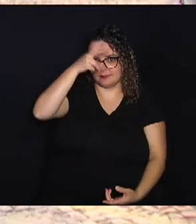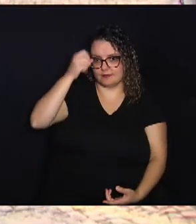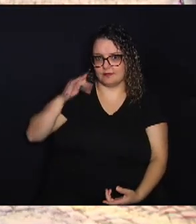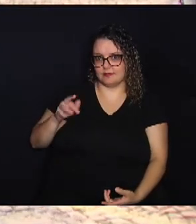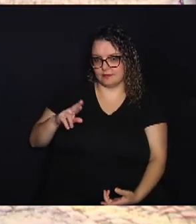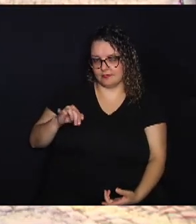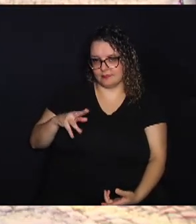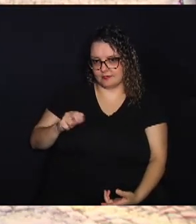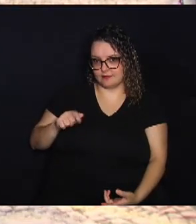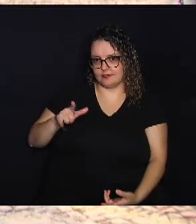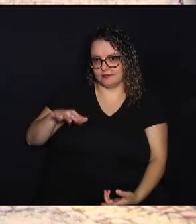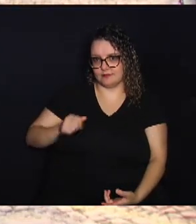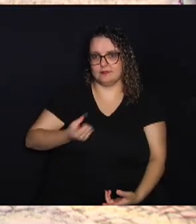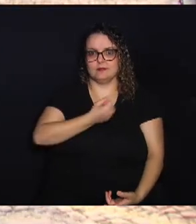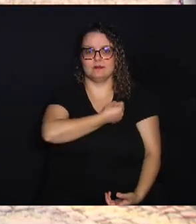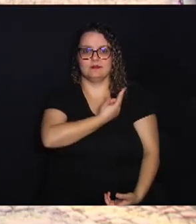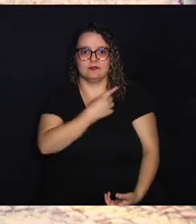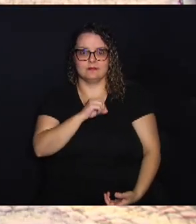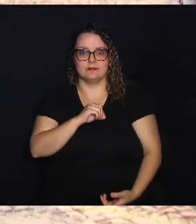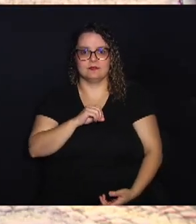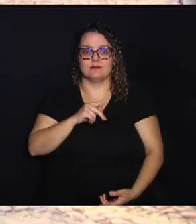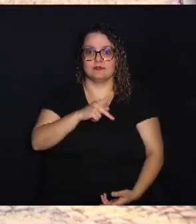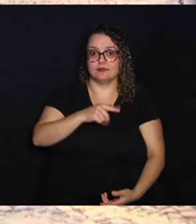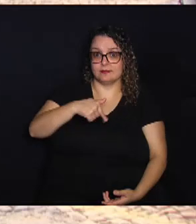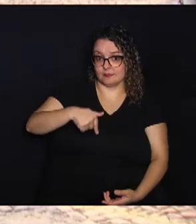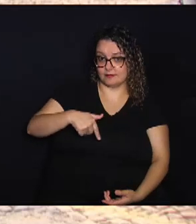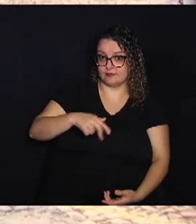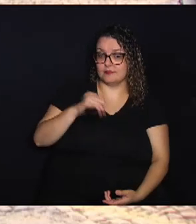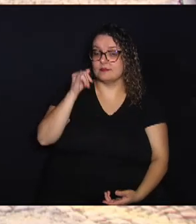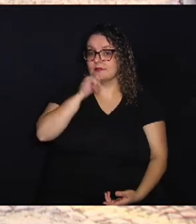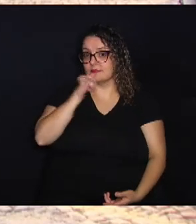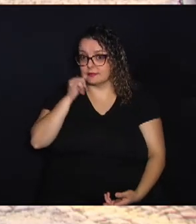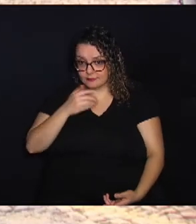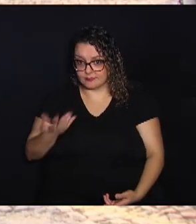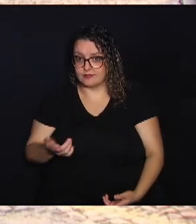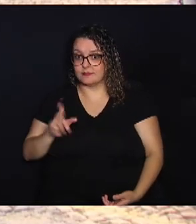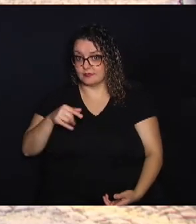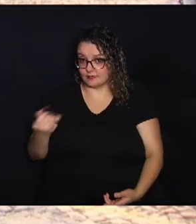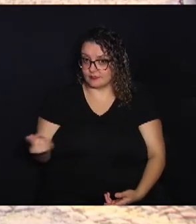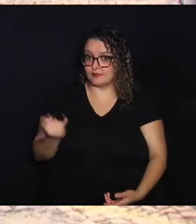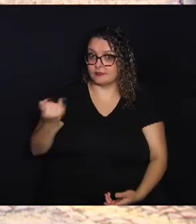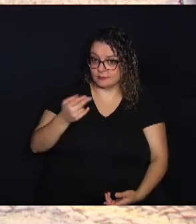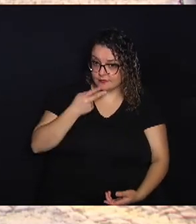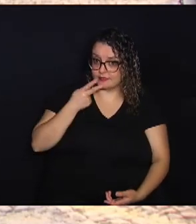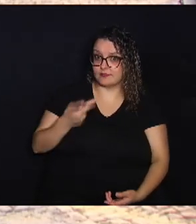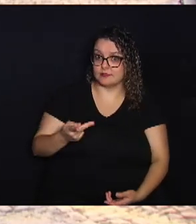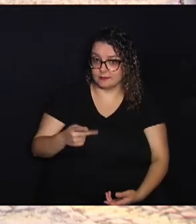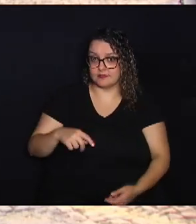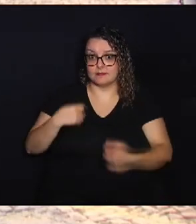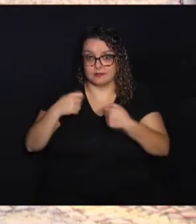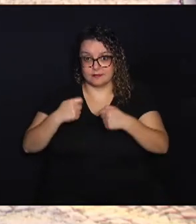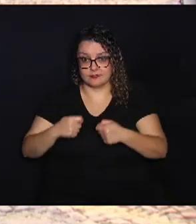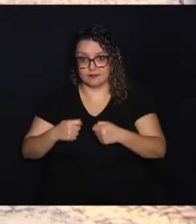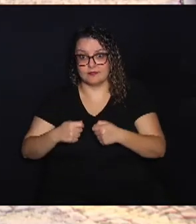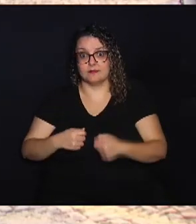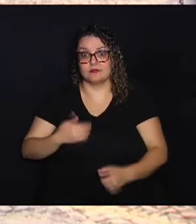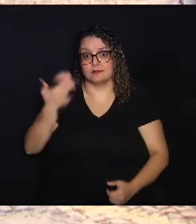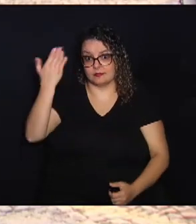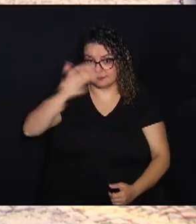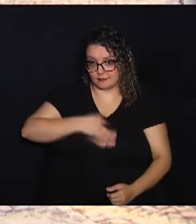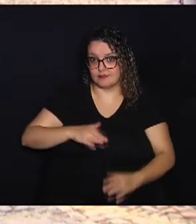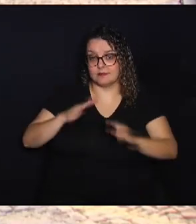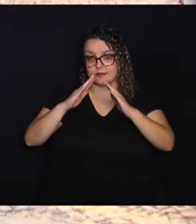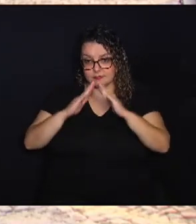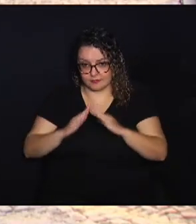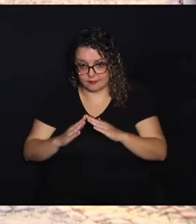Faria Lima, número 10, aqui no Parque Itália. Também é importante a gente reforçar que é preciso trazer comprovante de